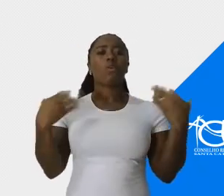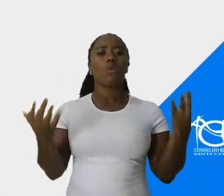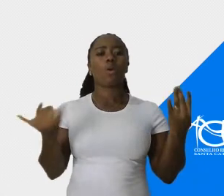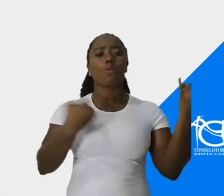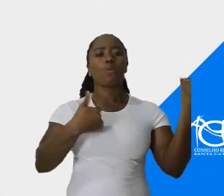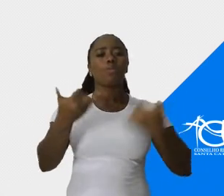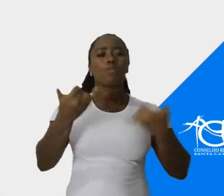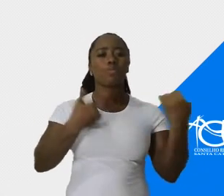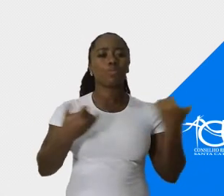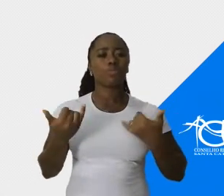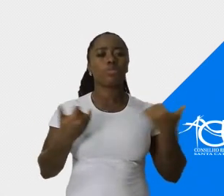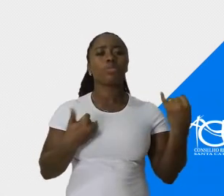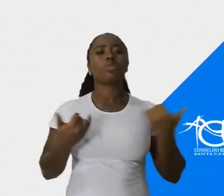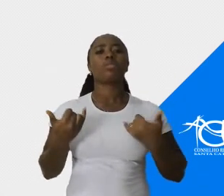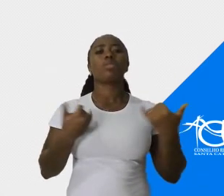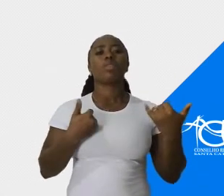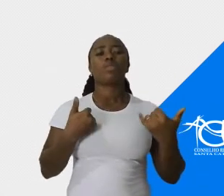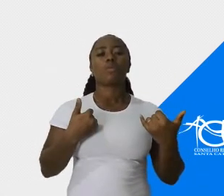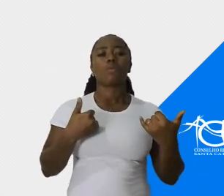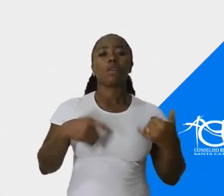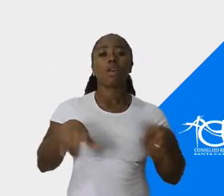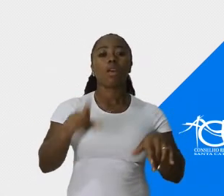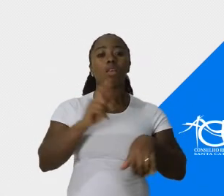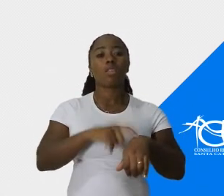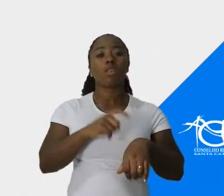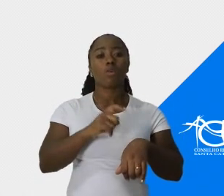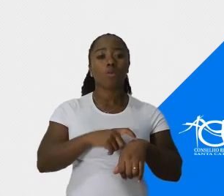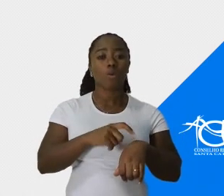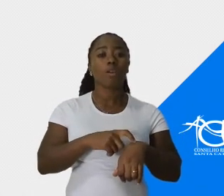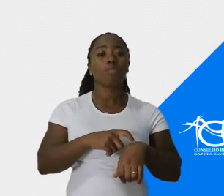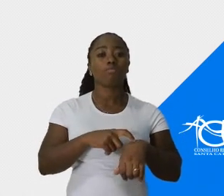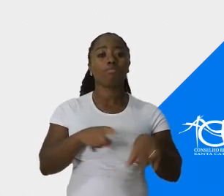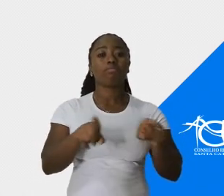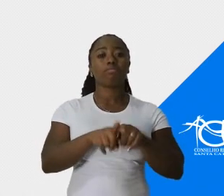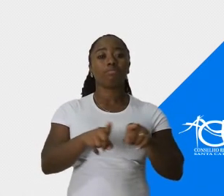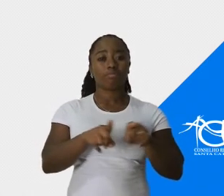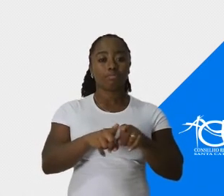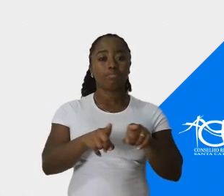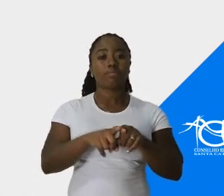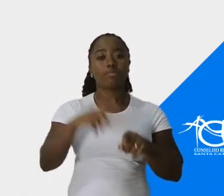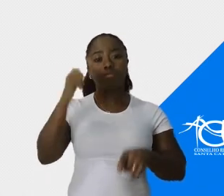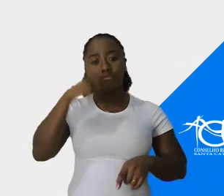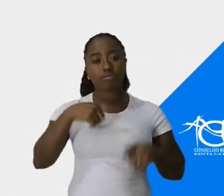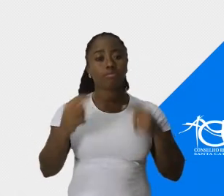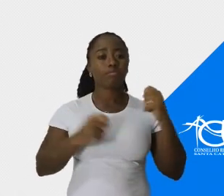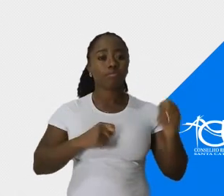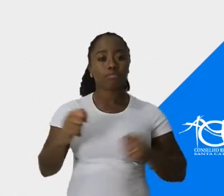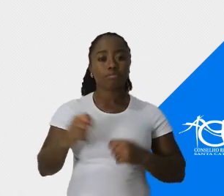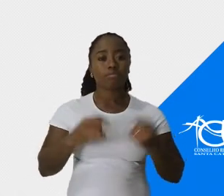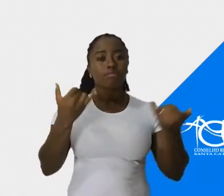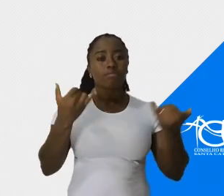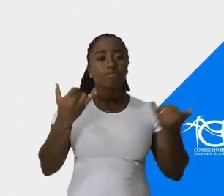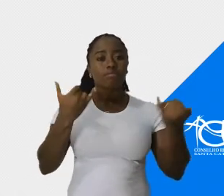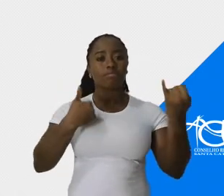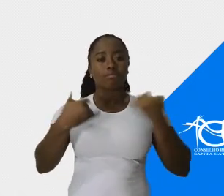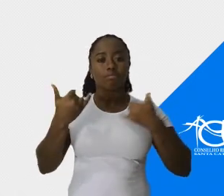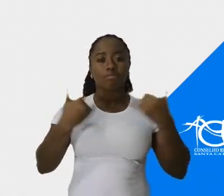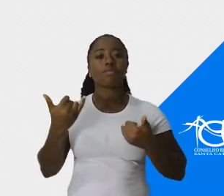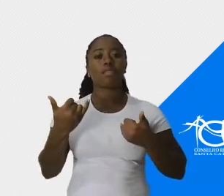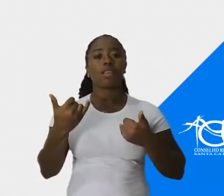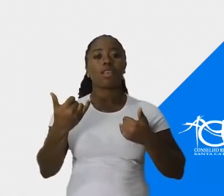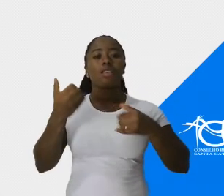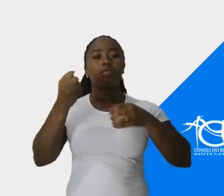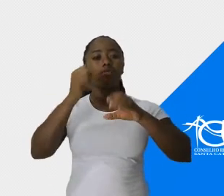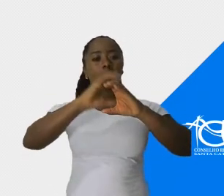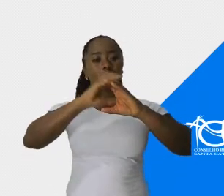estimulada naquele momento e controlar a reação em função disso é uma característica muito importante aí do comportamento humano